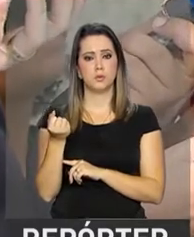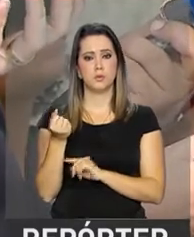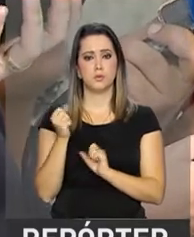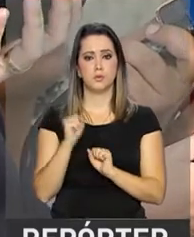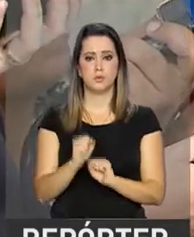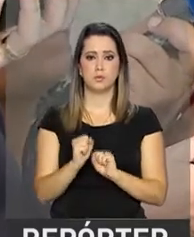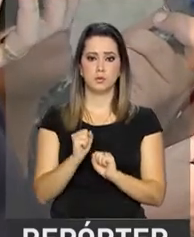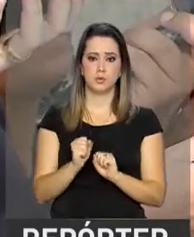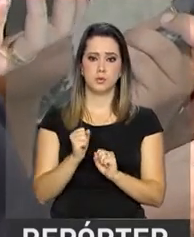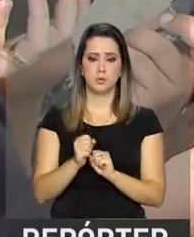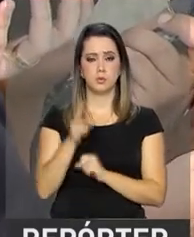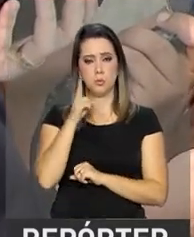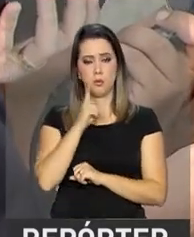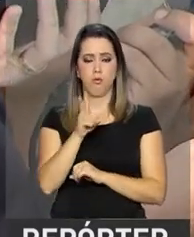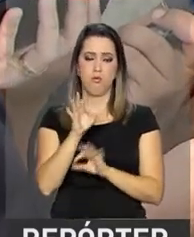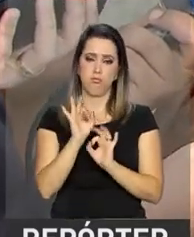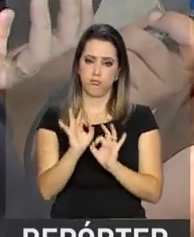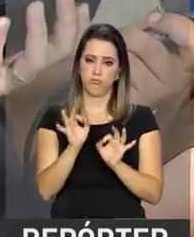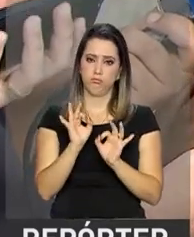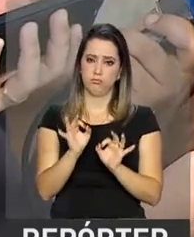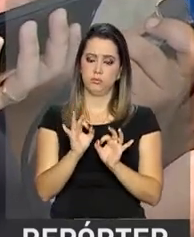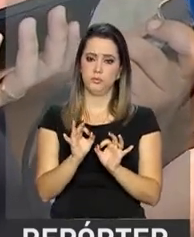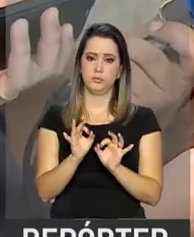Podemos analisar